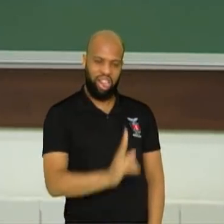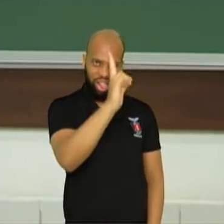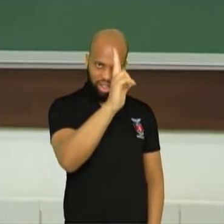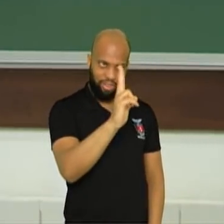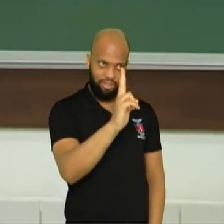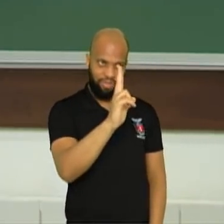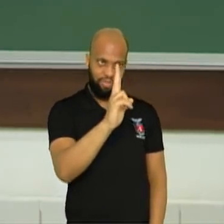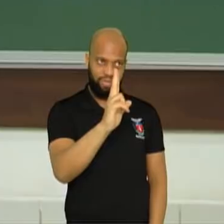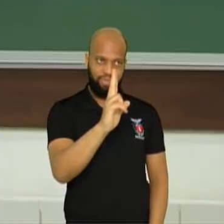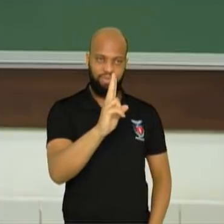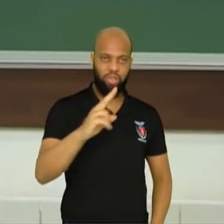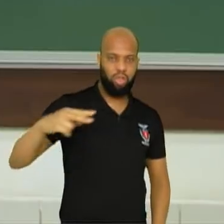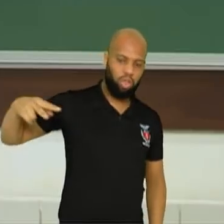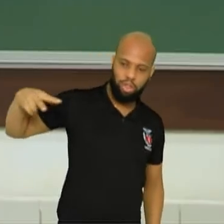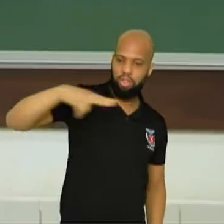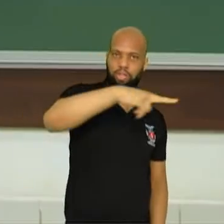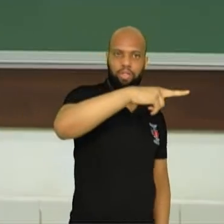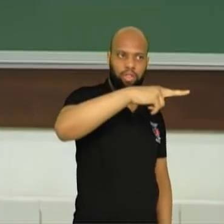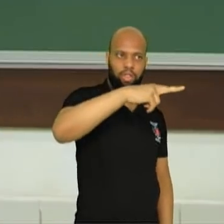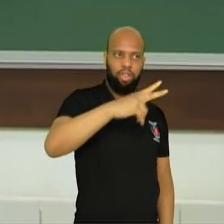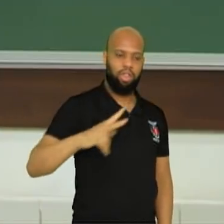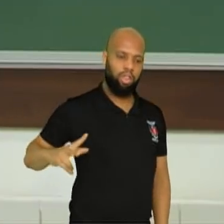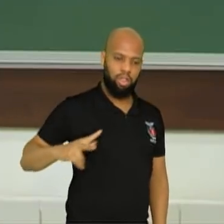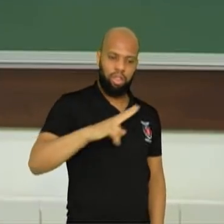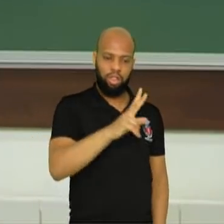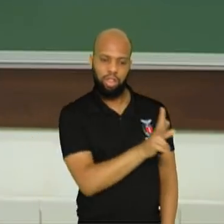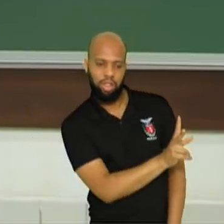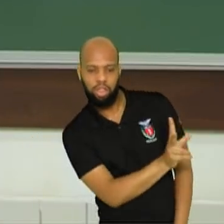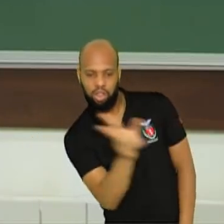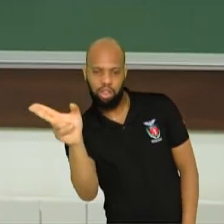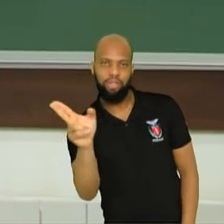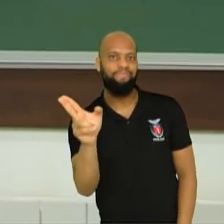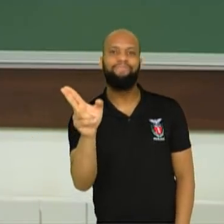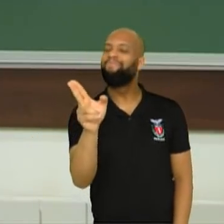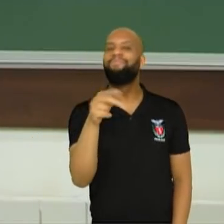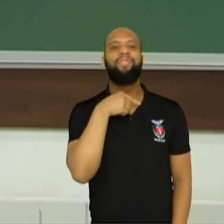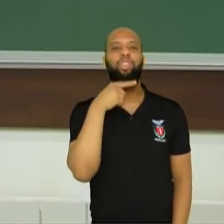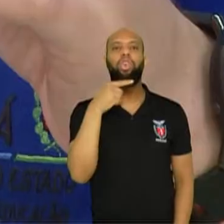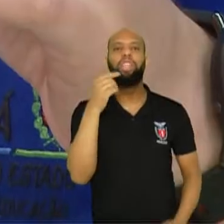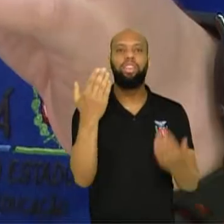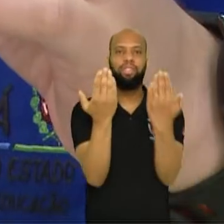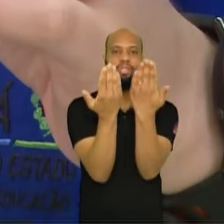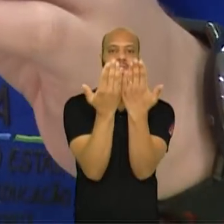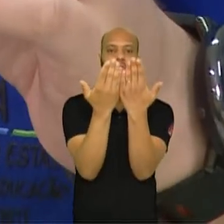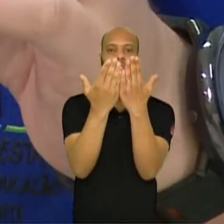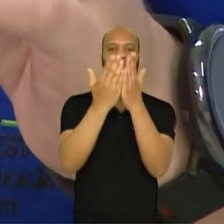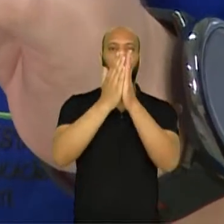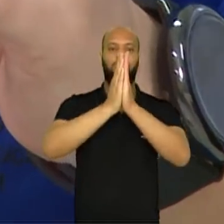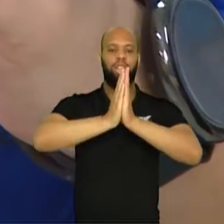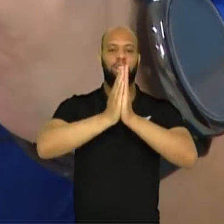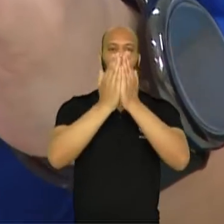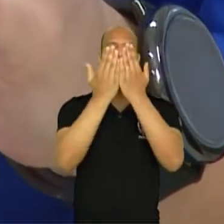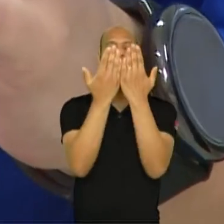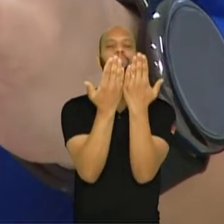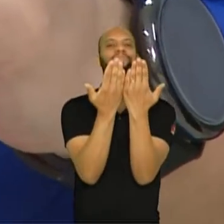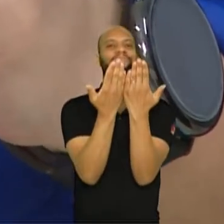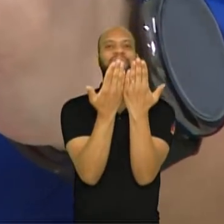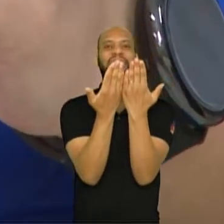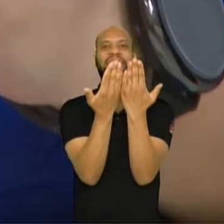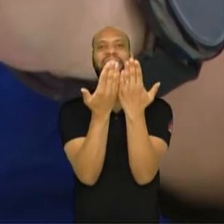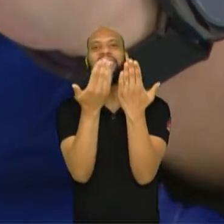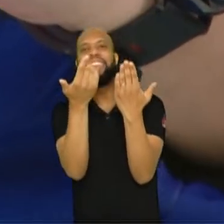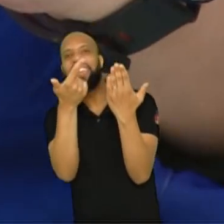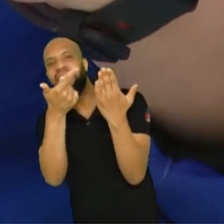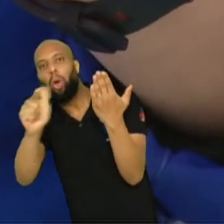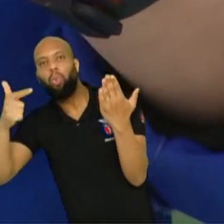corte em uma direção, em duas, em três, em quatro, em quantas direções eu quiser fazer um corte, não vai ter